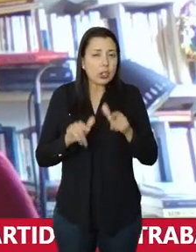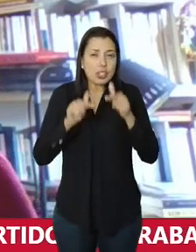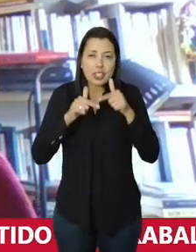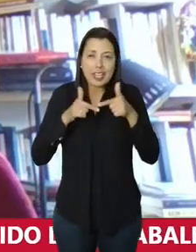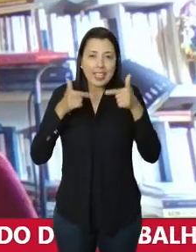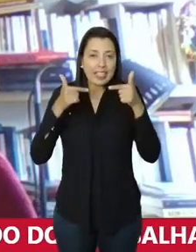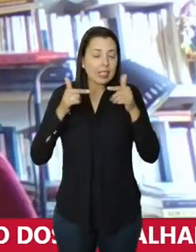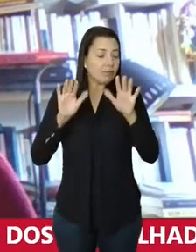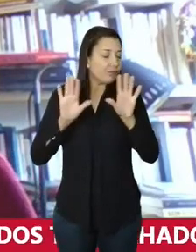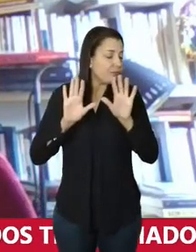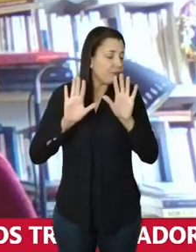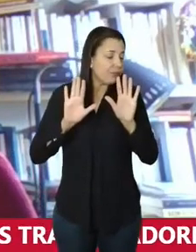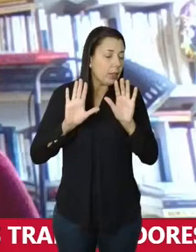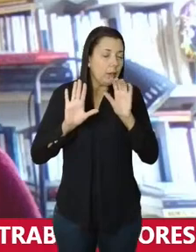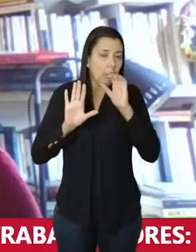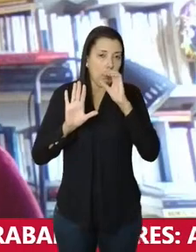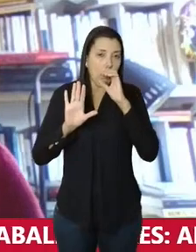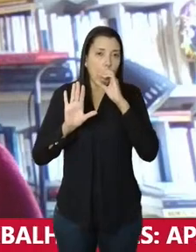alegrias.